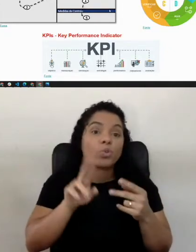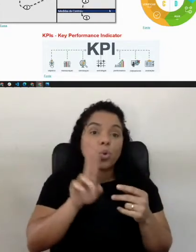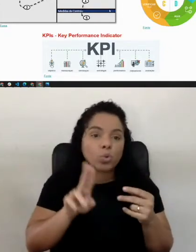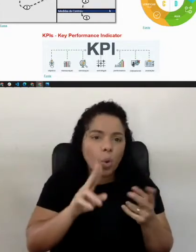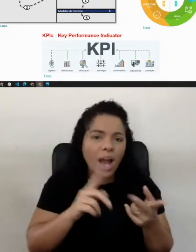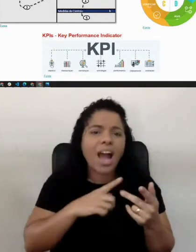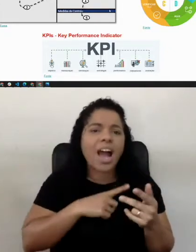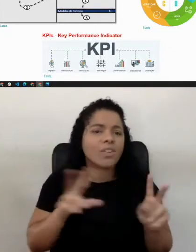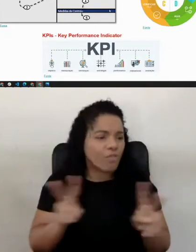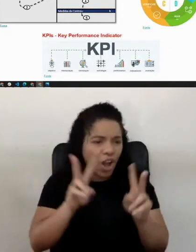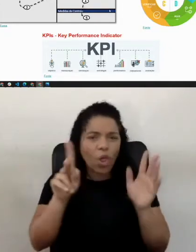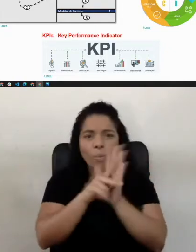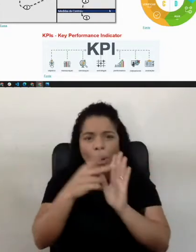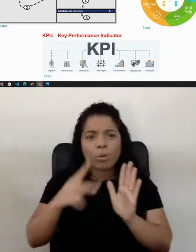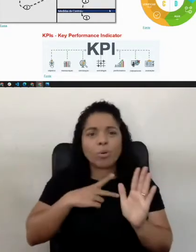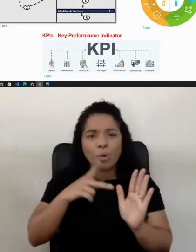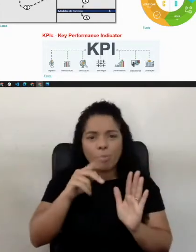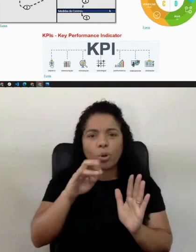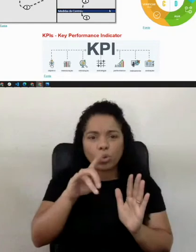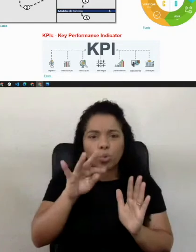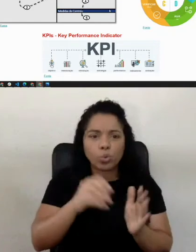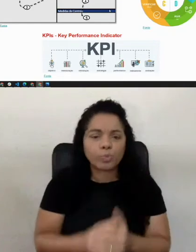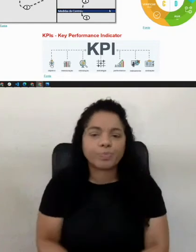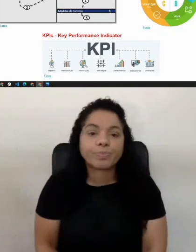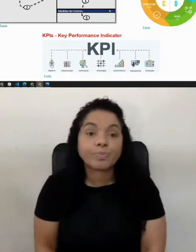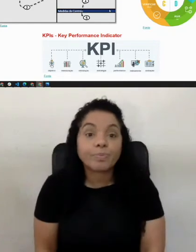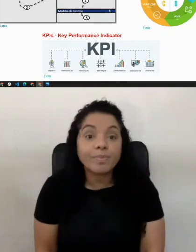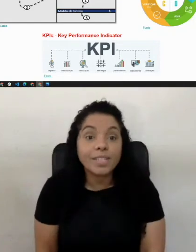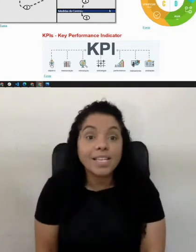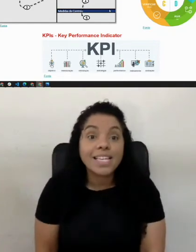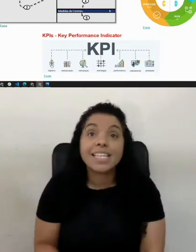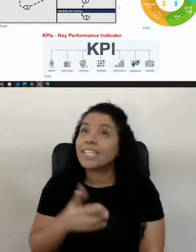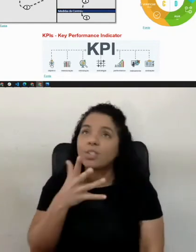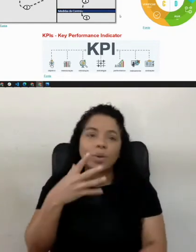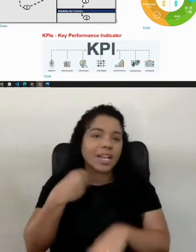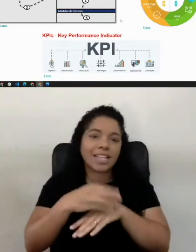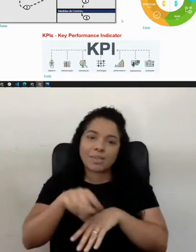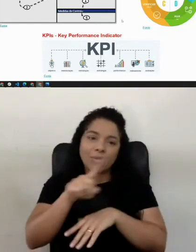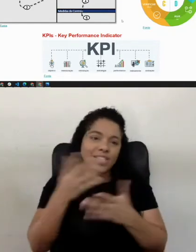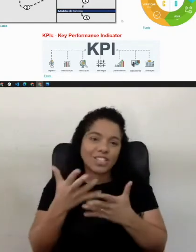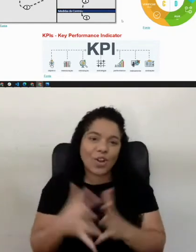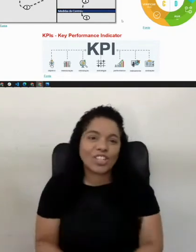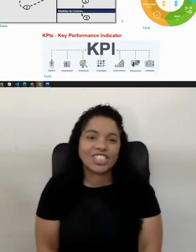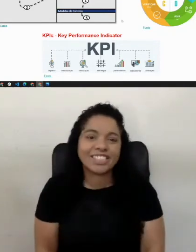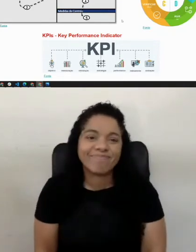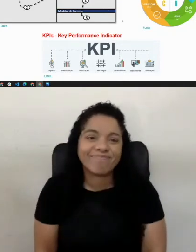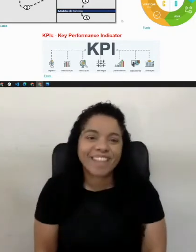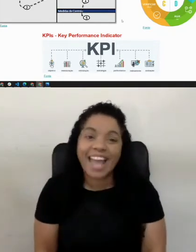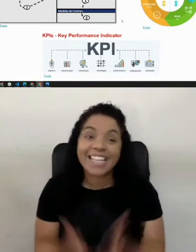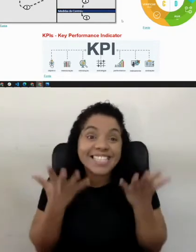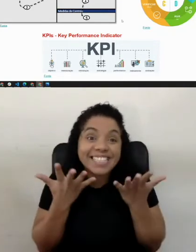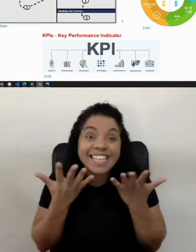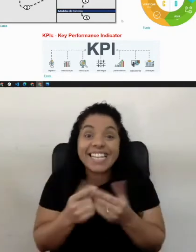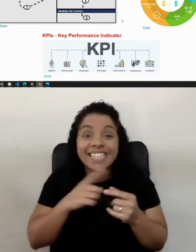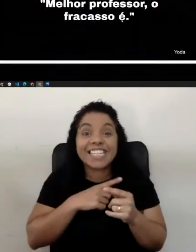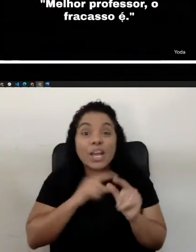valor para o produto, né? Então, é isso que eu queria trazer para vocês hoje, gente. É assim, tira um pouco